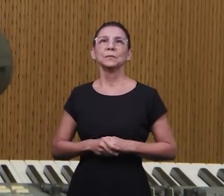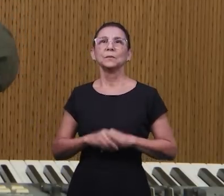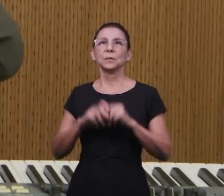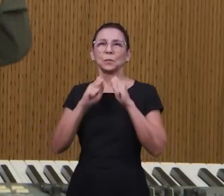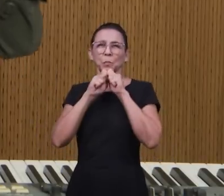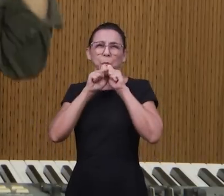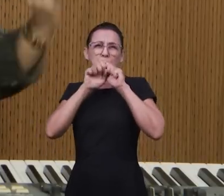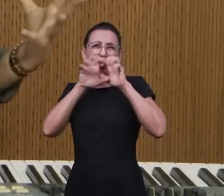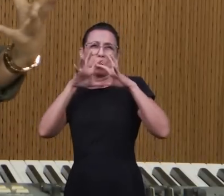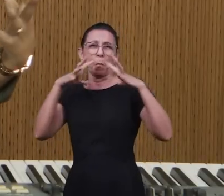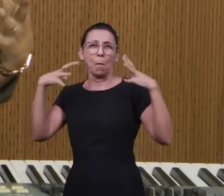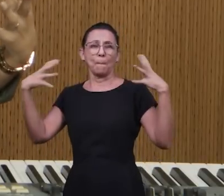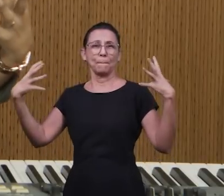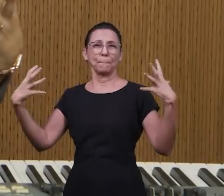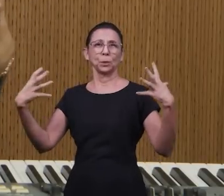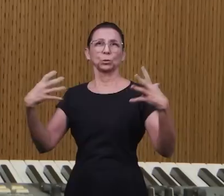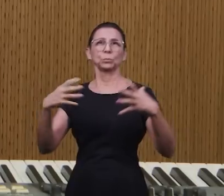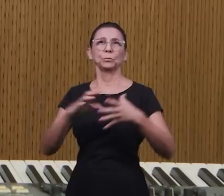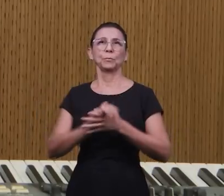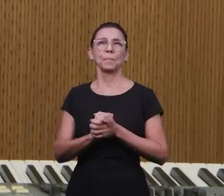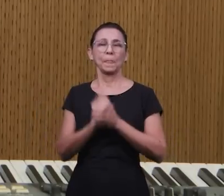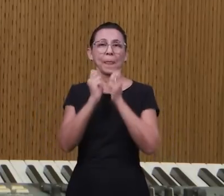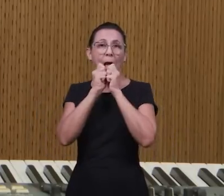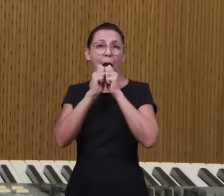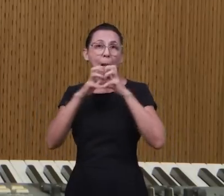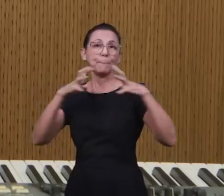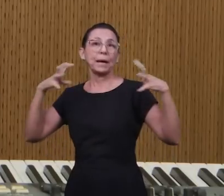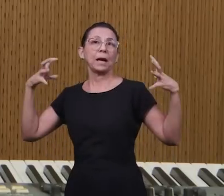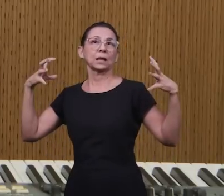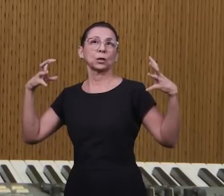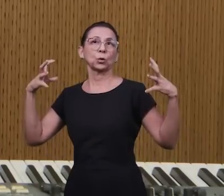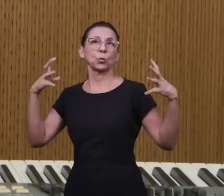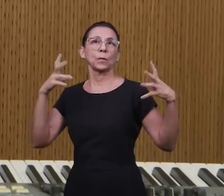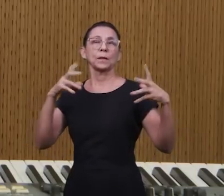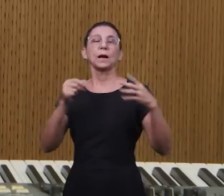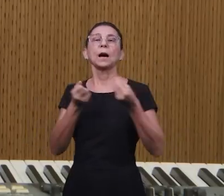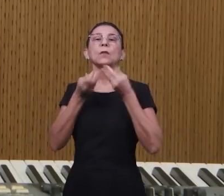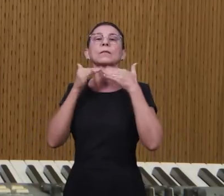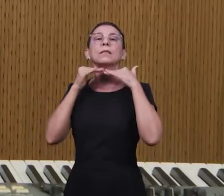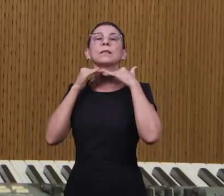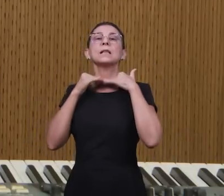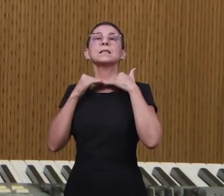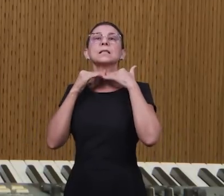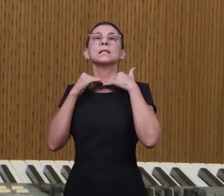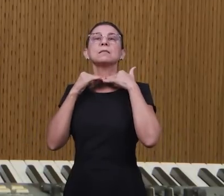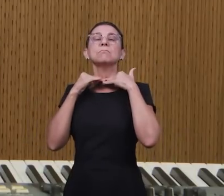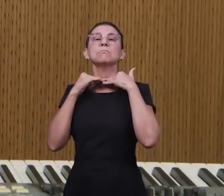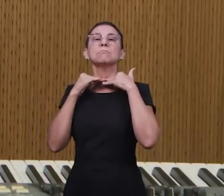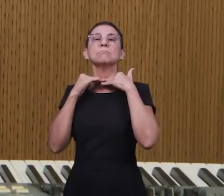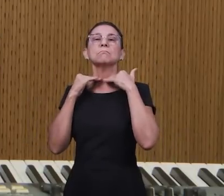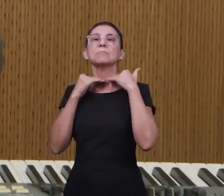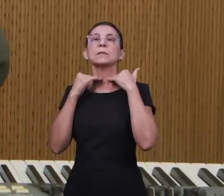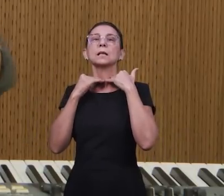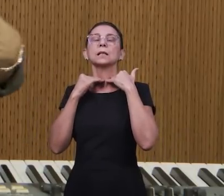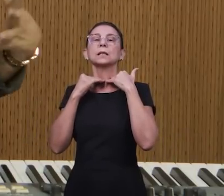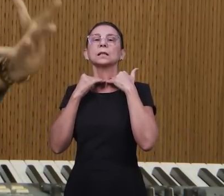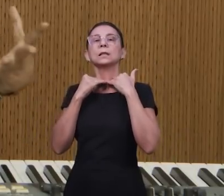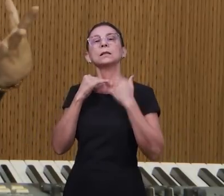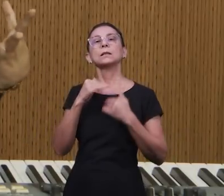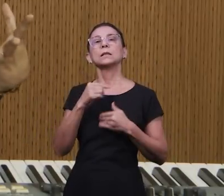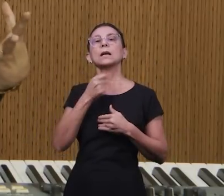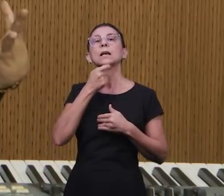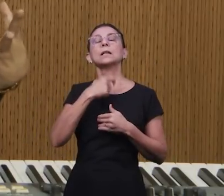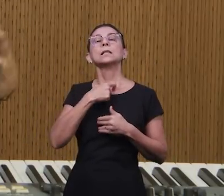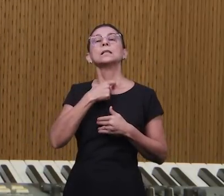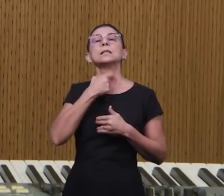Tem um som muito coberto, né? Muito espaço aberto. E o que eu fiz? Eu desci um pouquinho a minha laringe para dar ainda